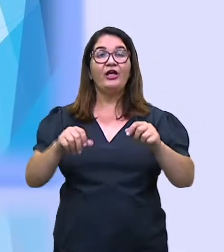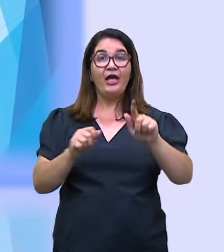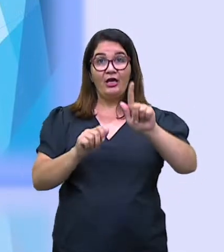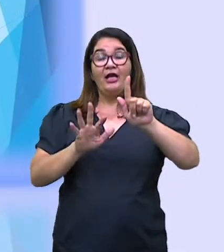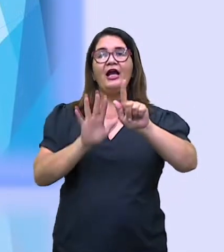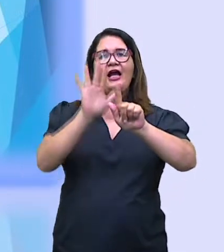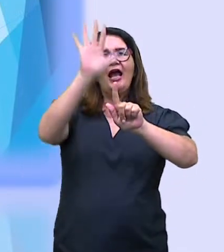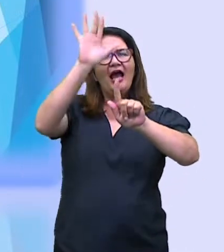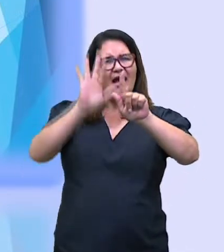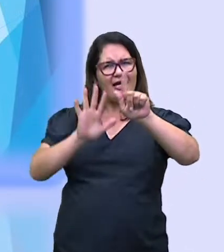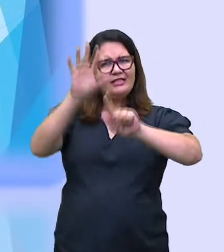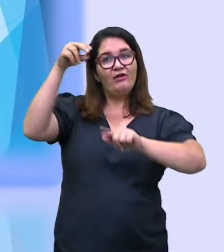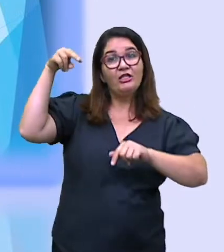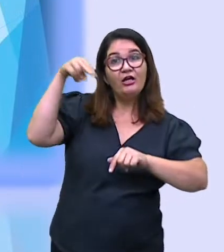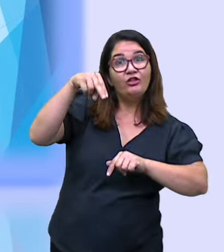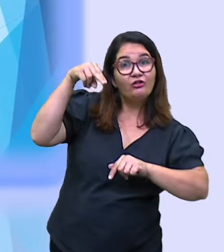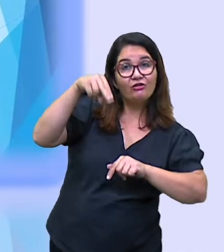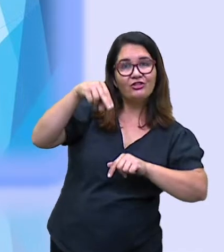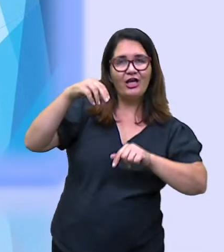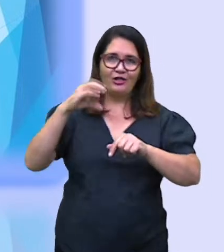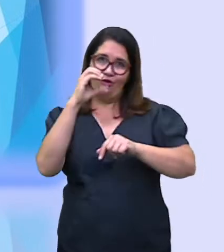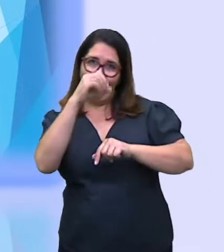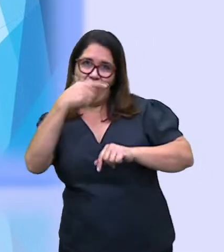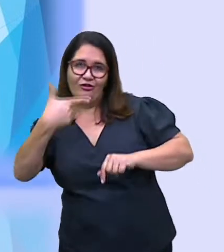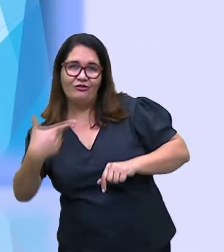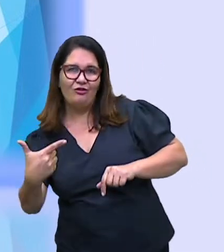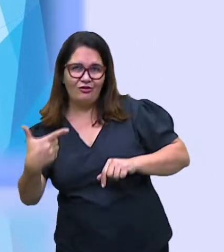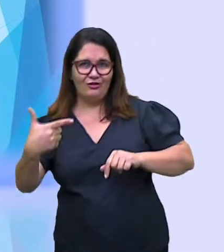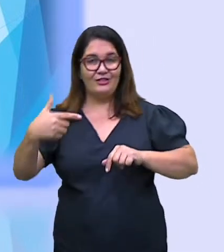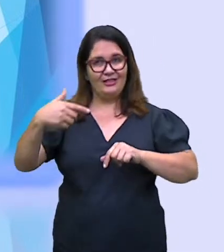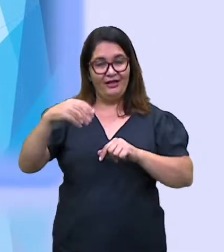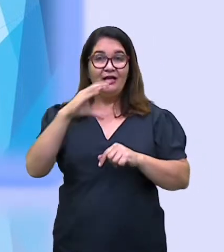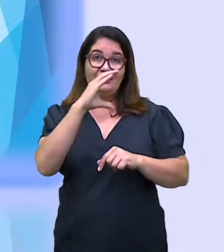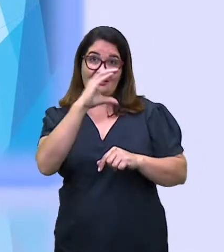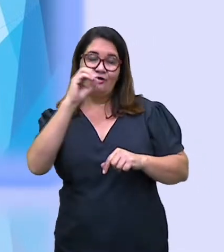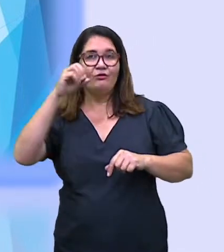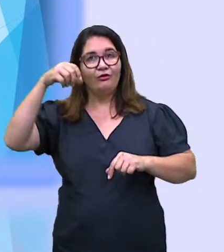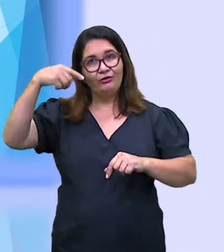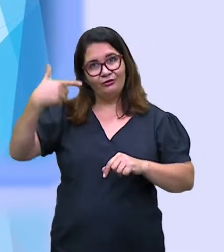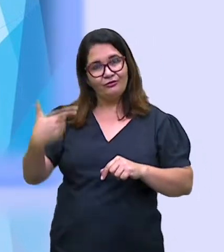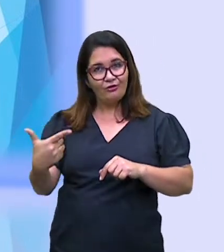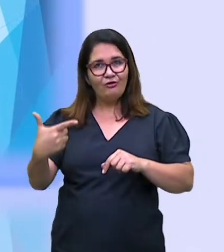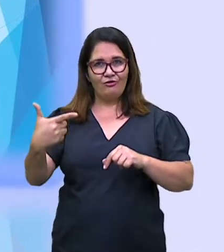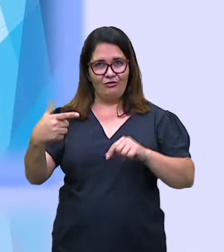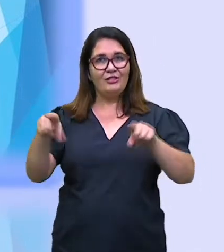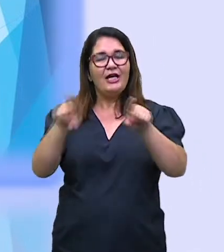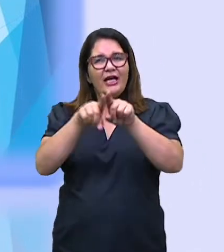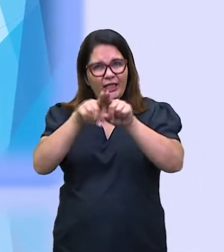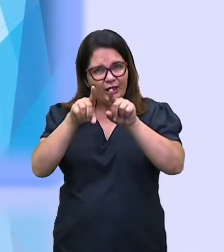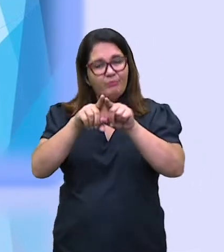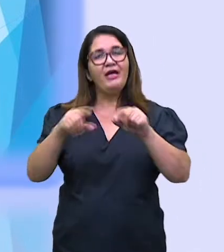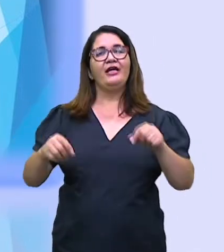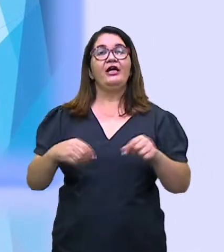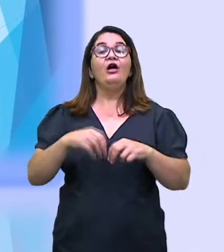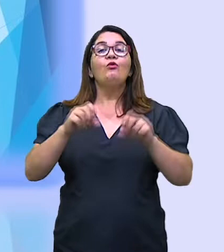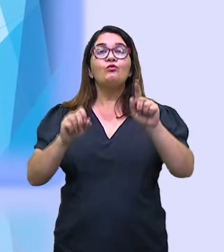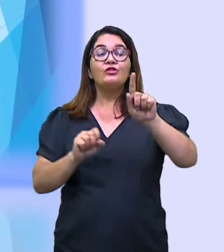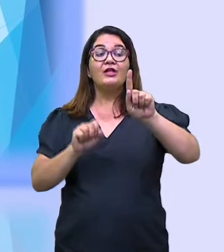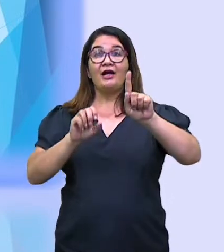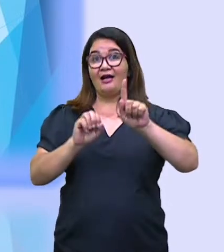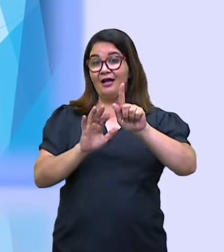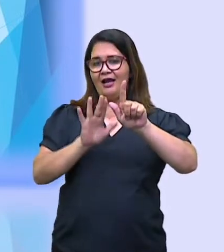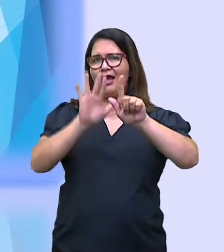como nitrogênio, oxigênio, gás carbônico e vários gases nobres.